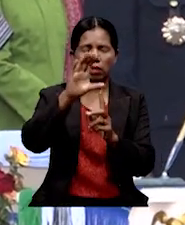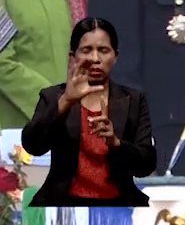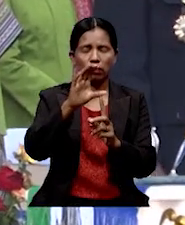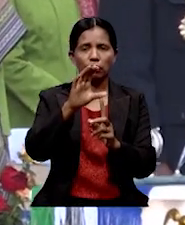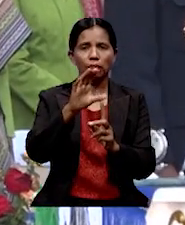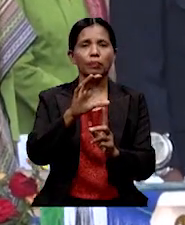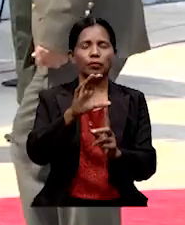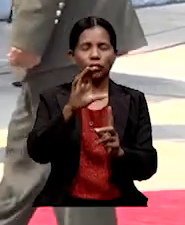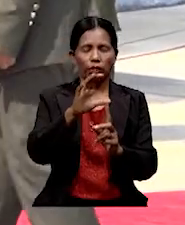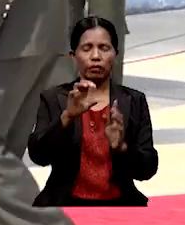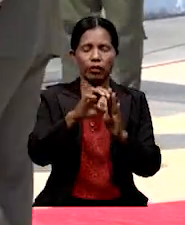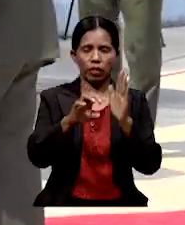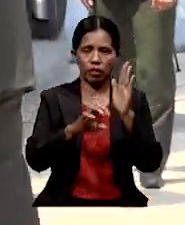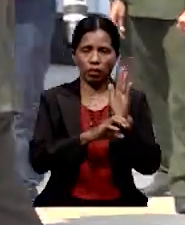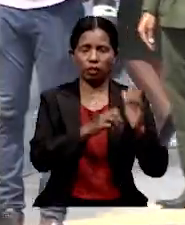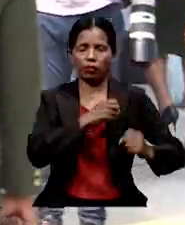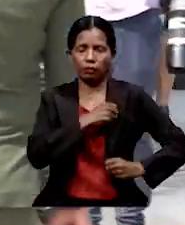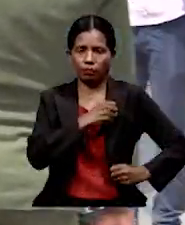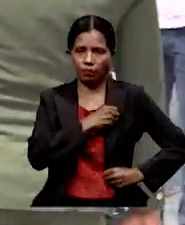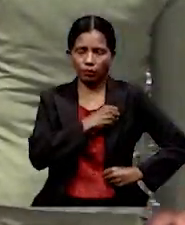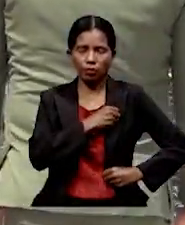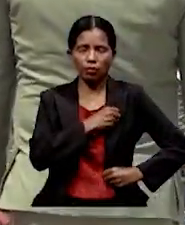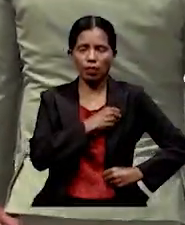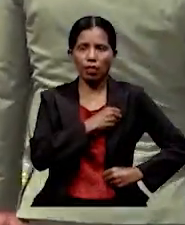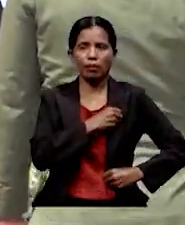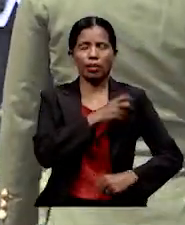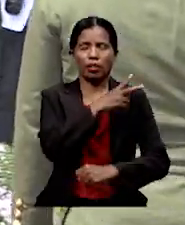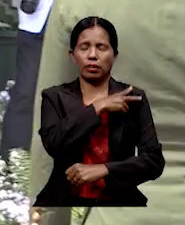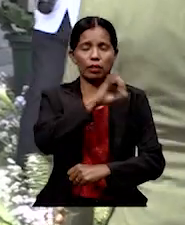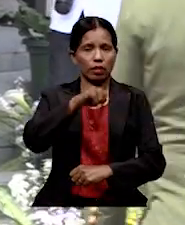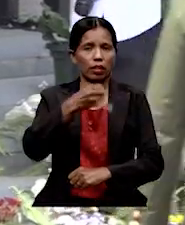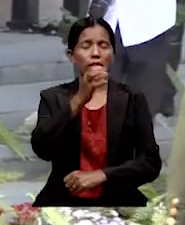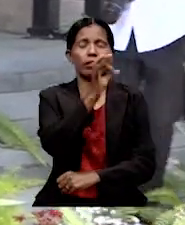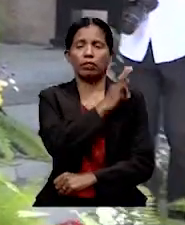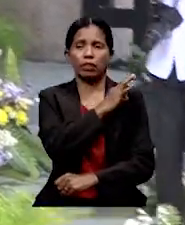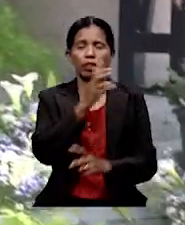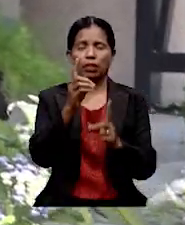Ratelaek ba cargo Chefe Estado Maior General Forças Armadas, e a Loron Ruanulu